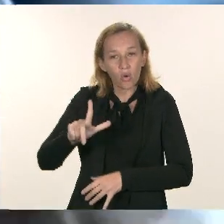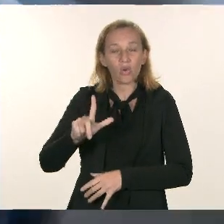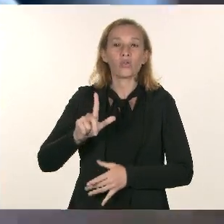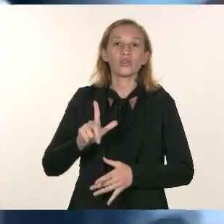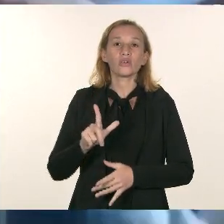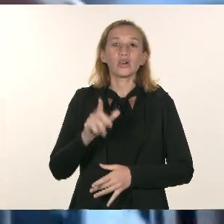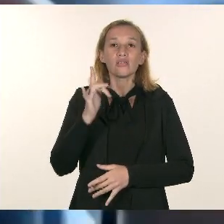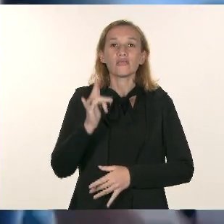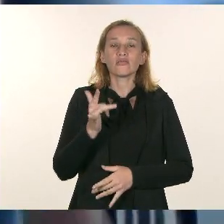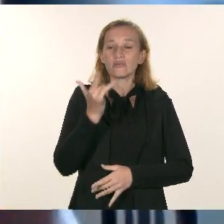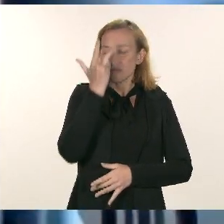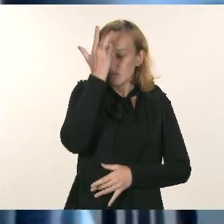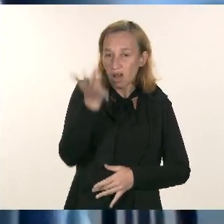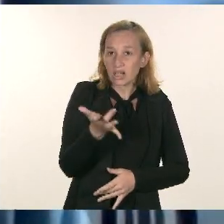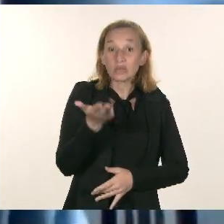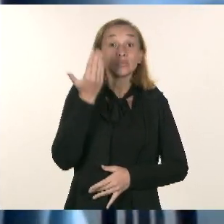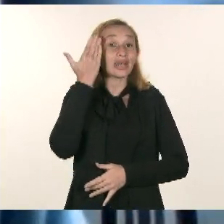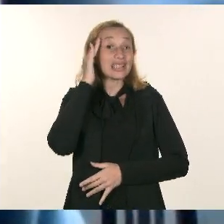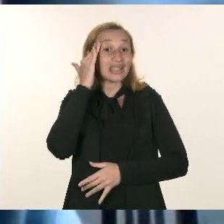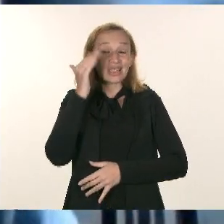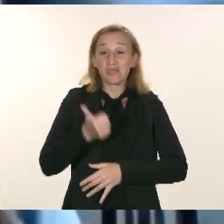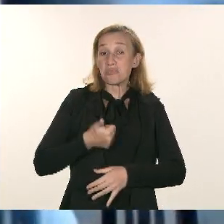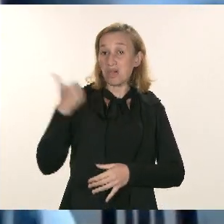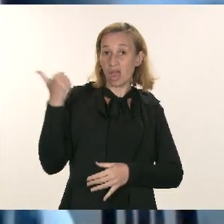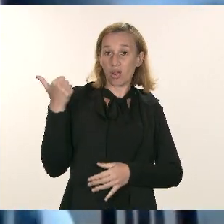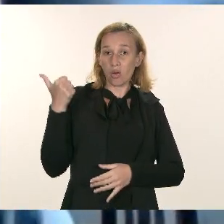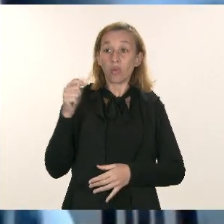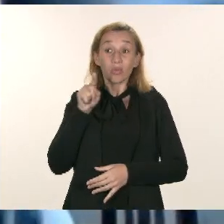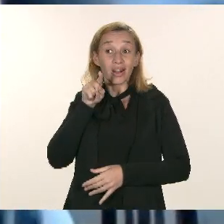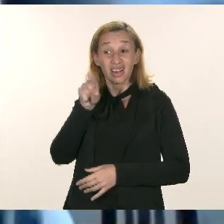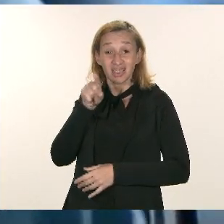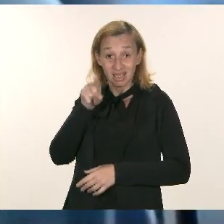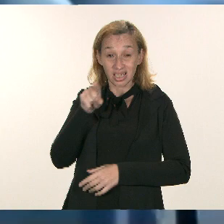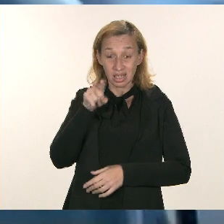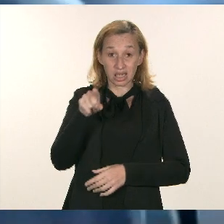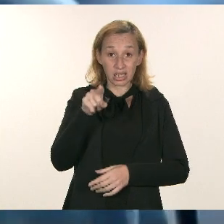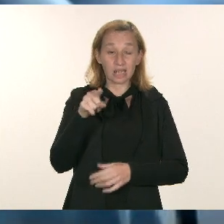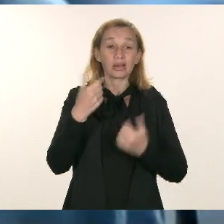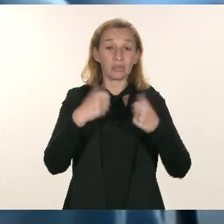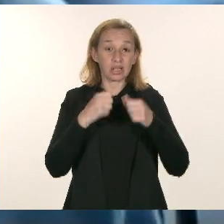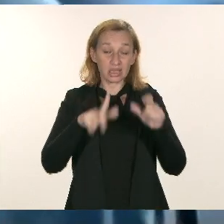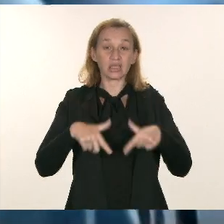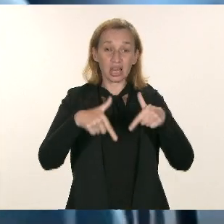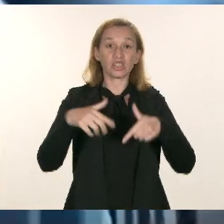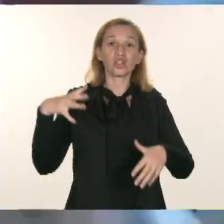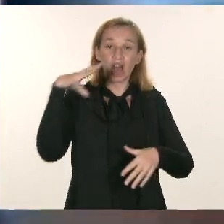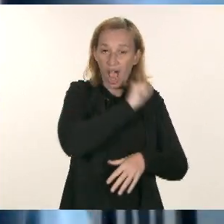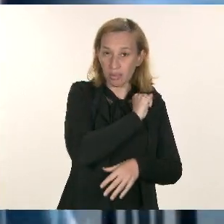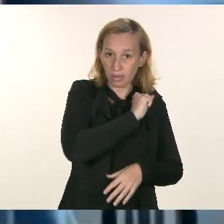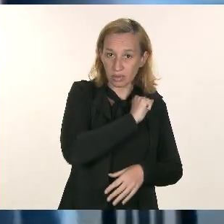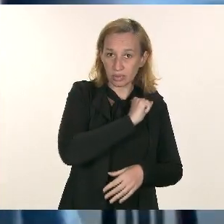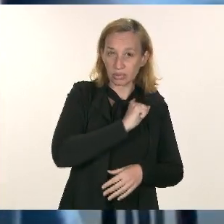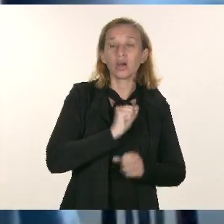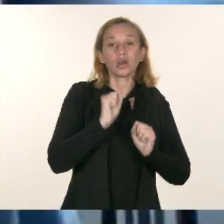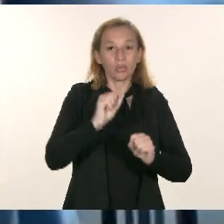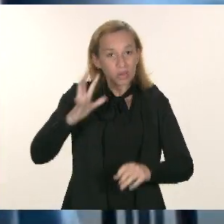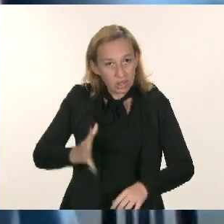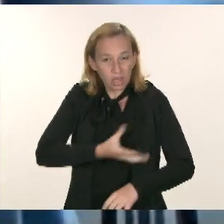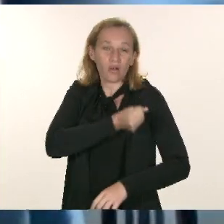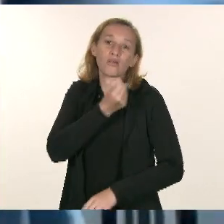muito facilmente decifráveis por aqueles que têm que tomar uma atenção, que pode salvar uma